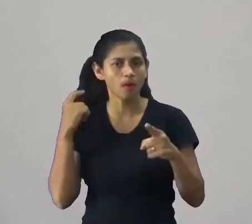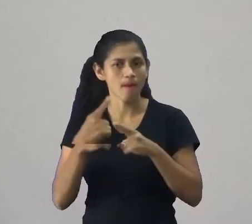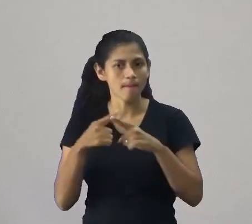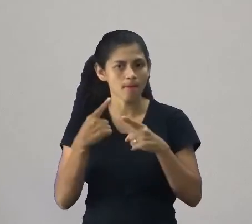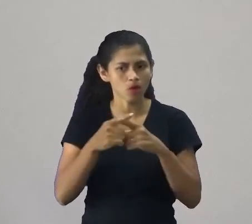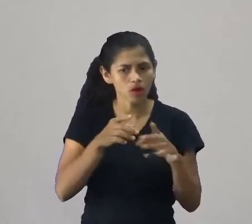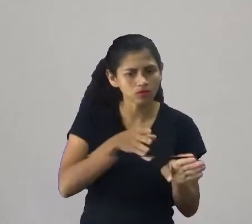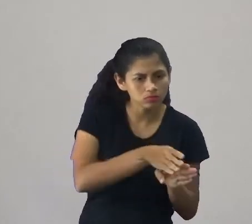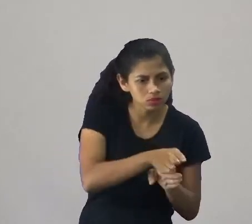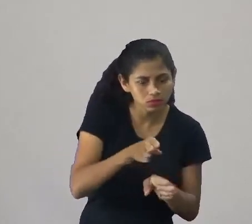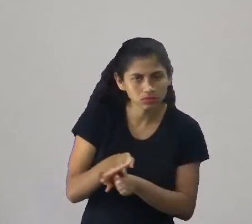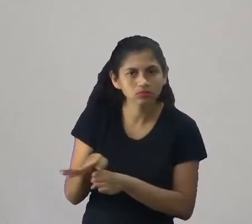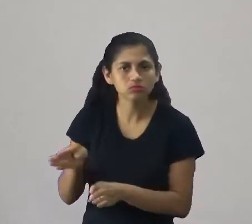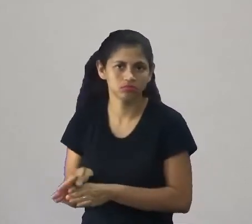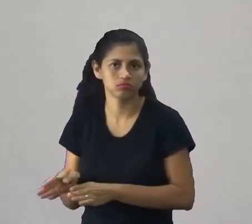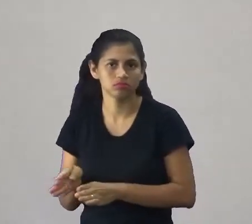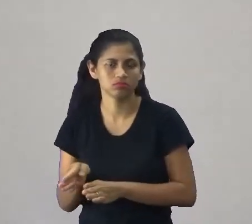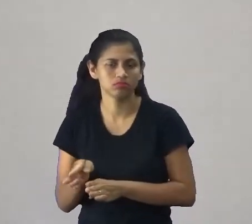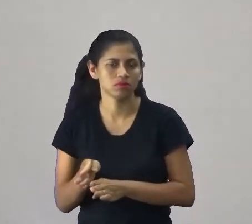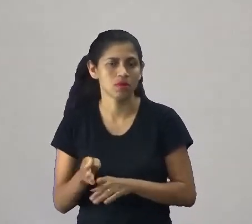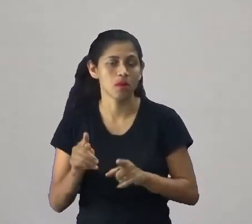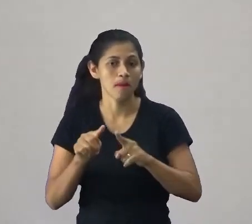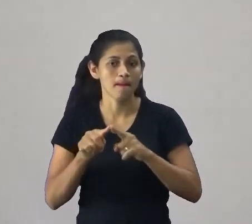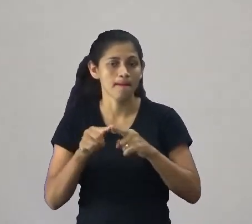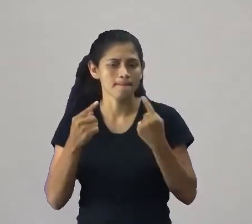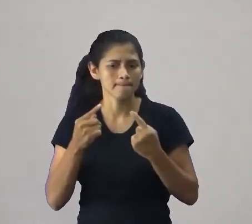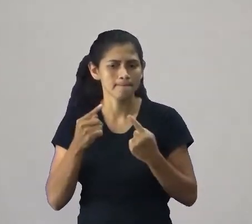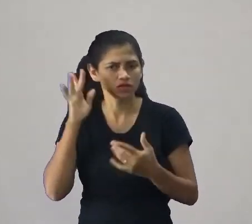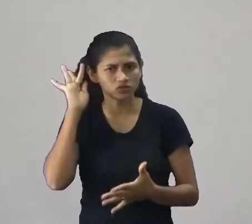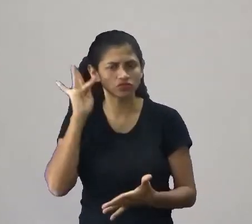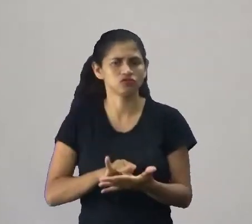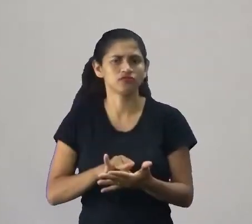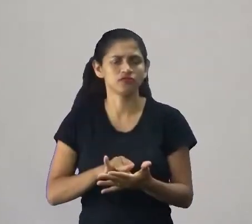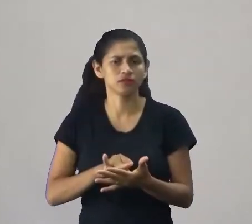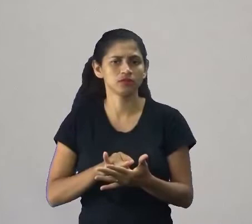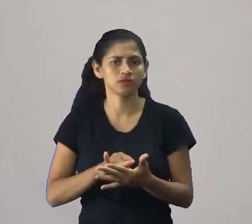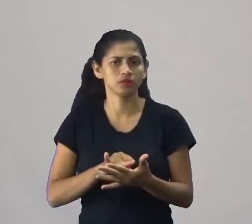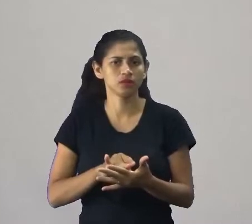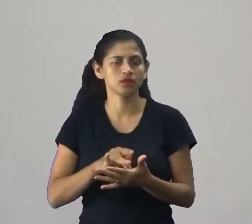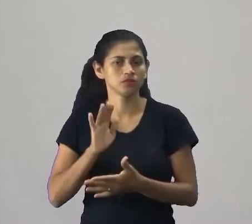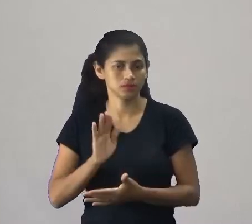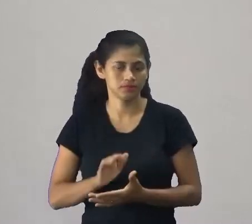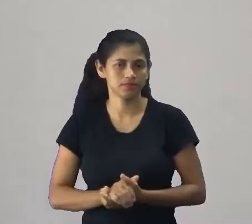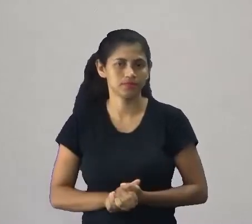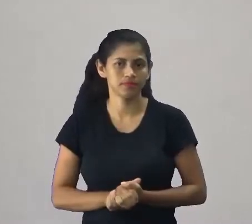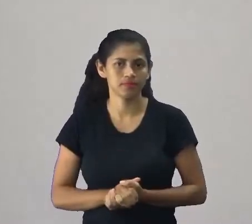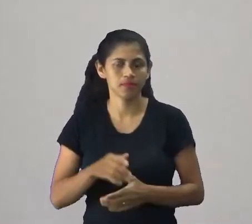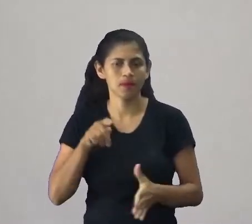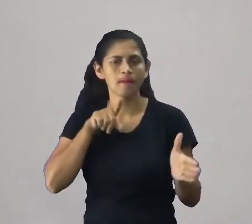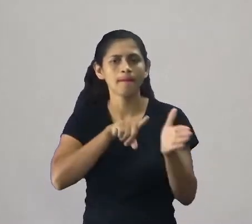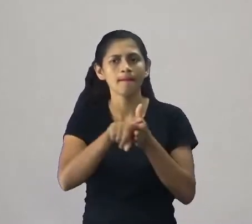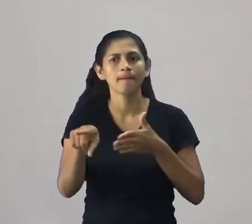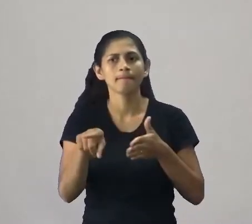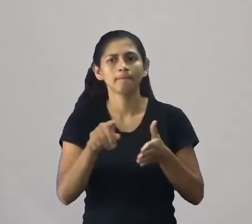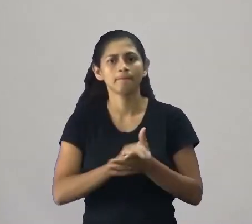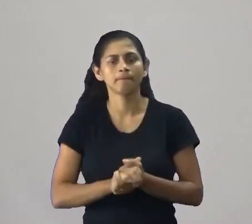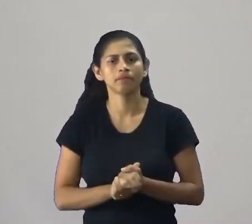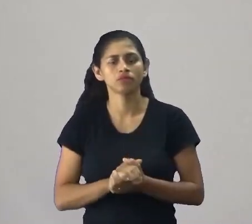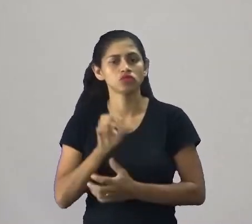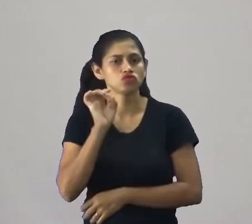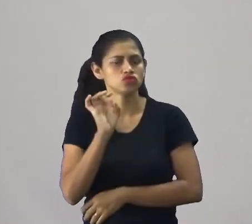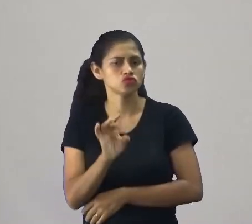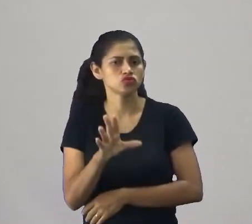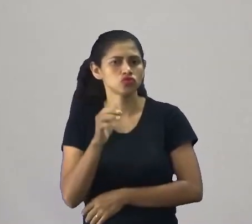desse posicionamento, mas não necessariamente deve retratar o que de fato é. Pergunta, é só a mãe